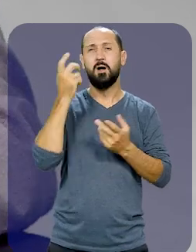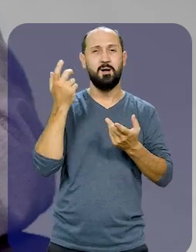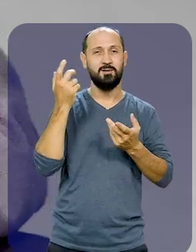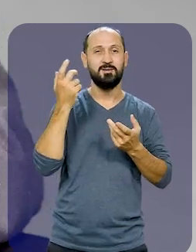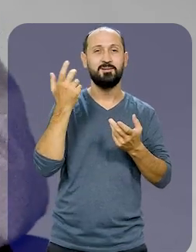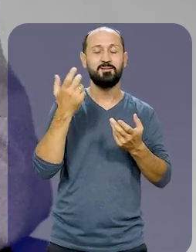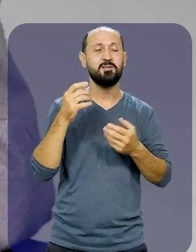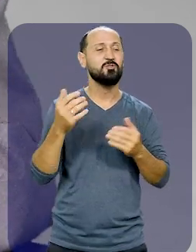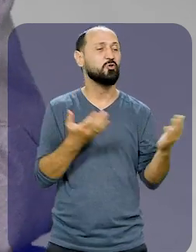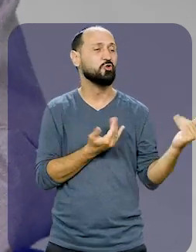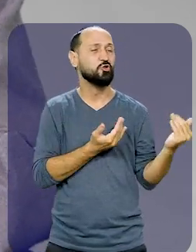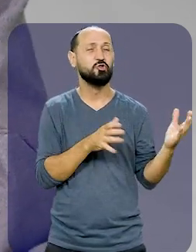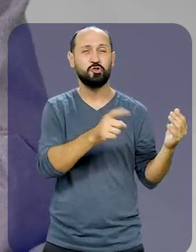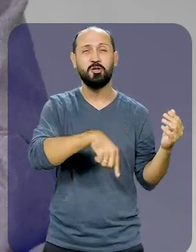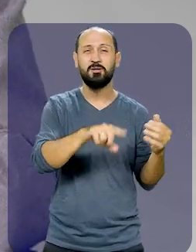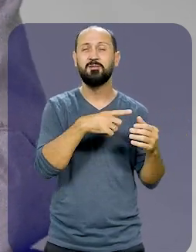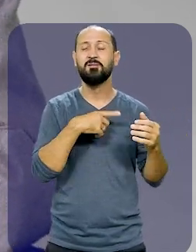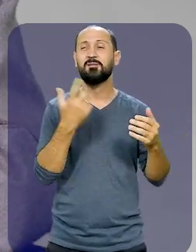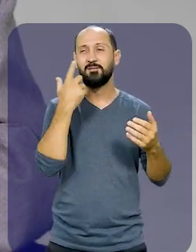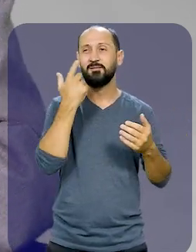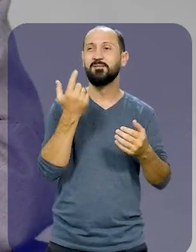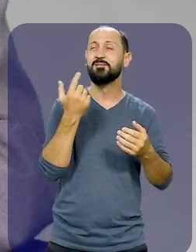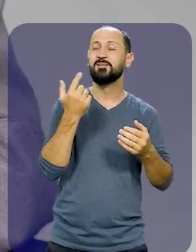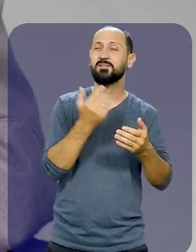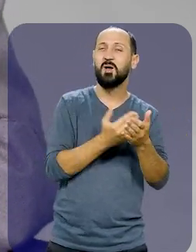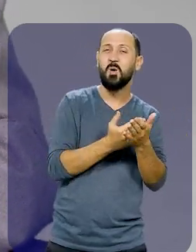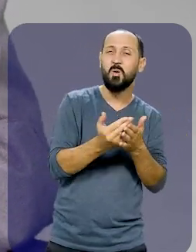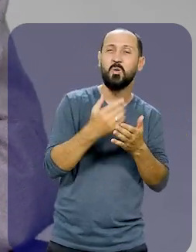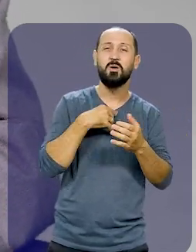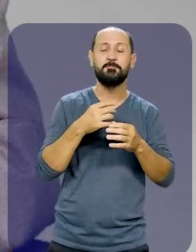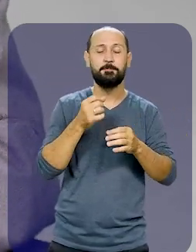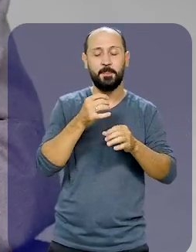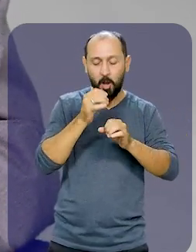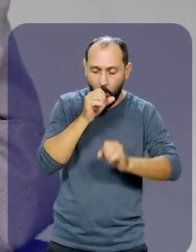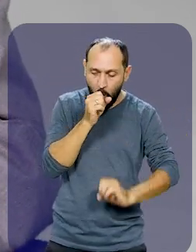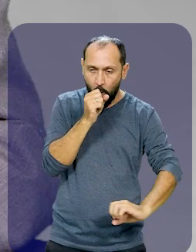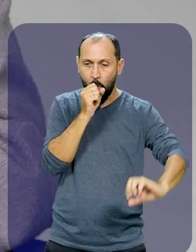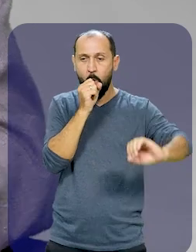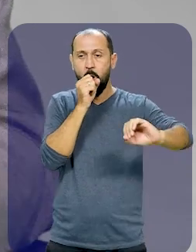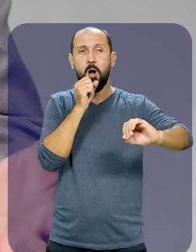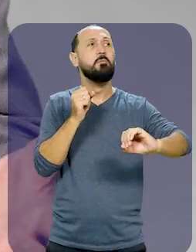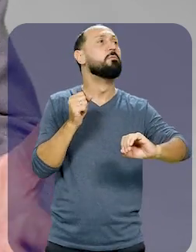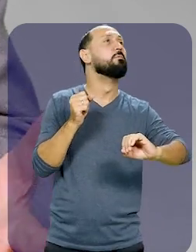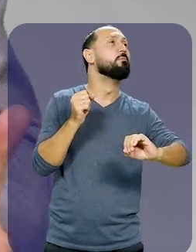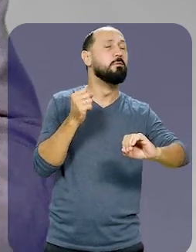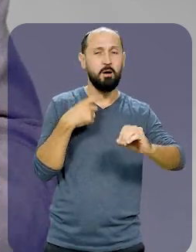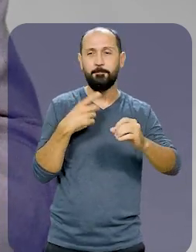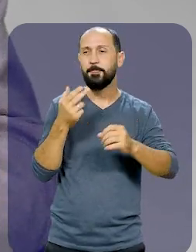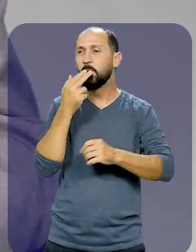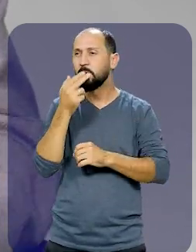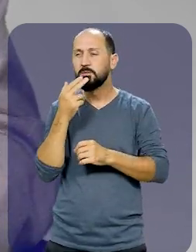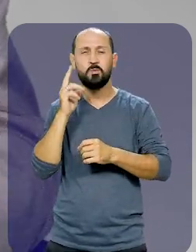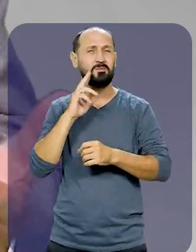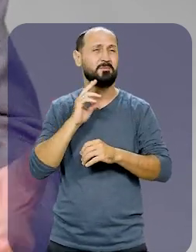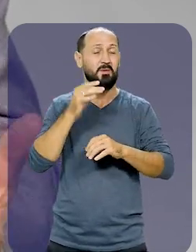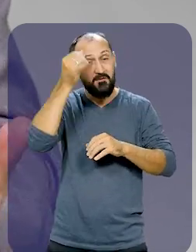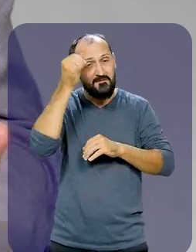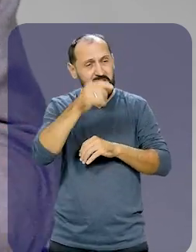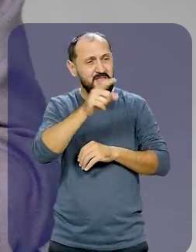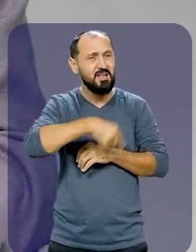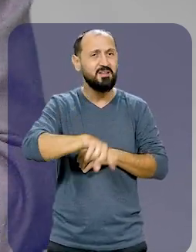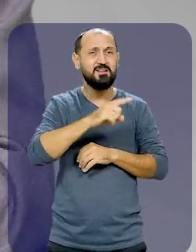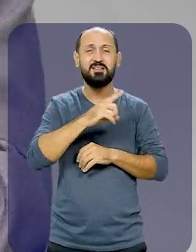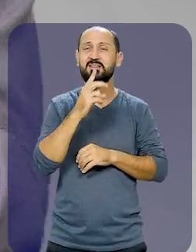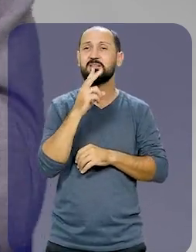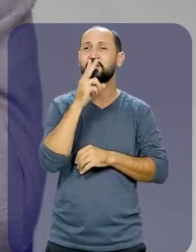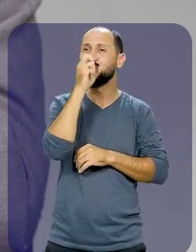aí os jovens, né? Cigarro eletrônico, narguile, além do tabagismo comum, são